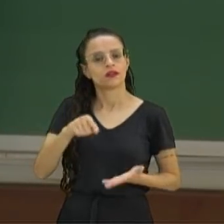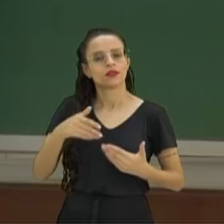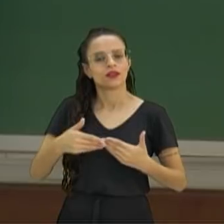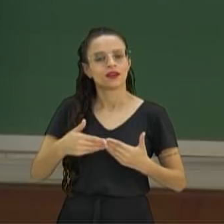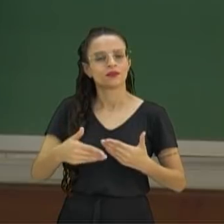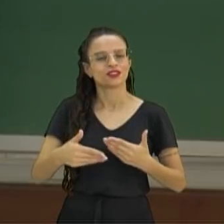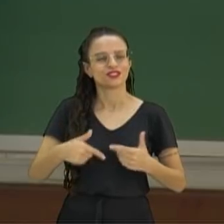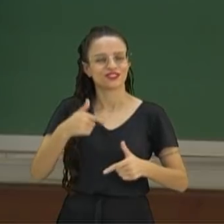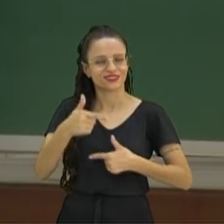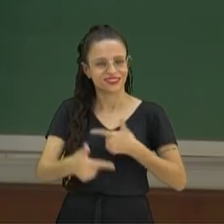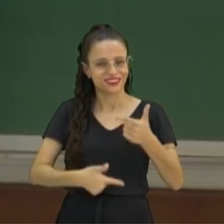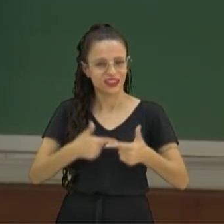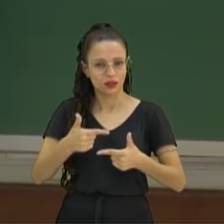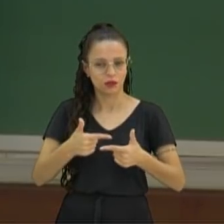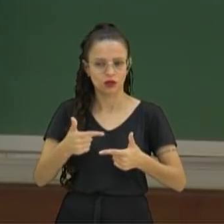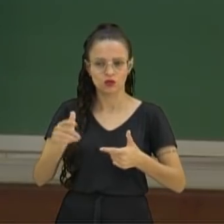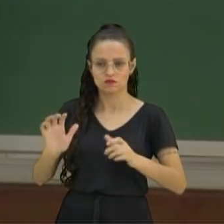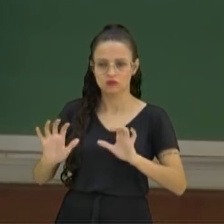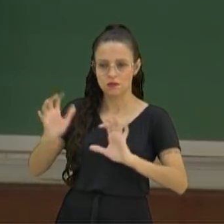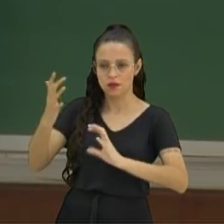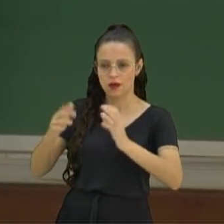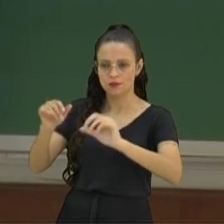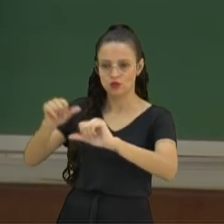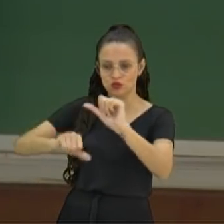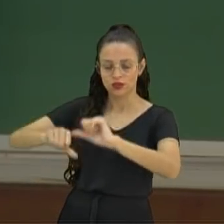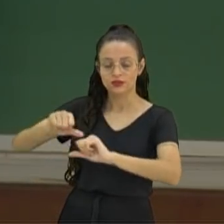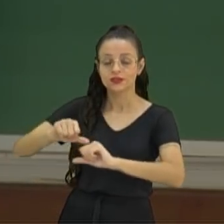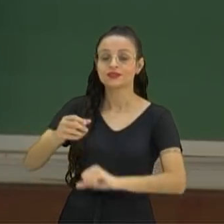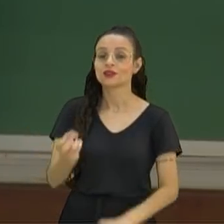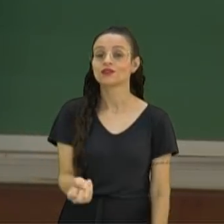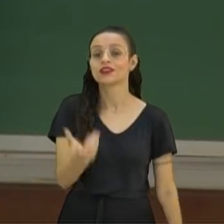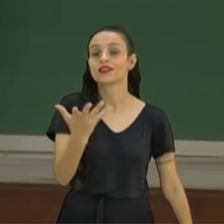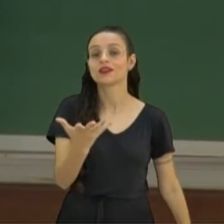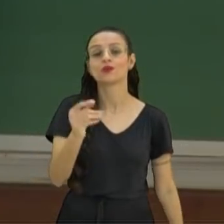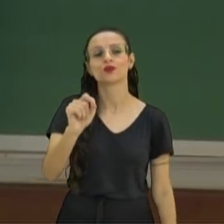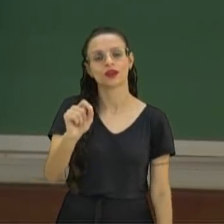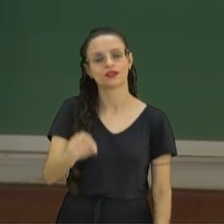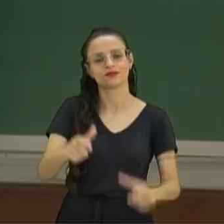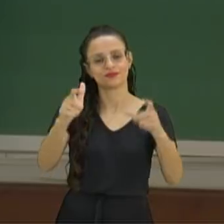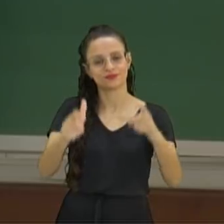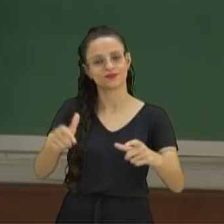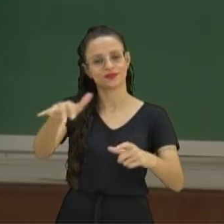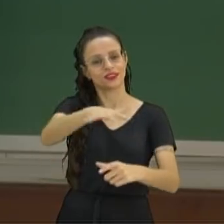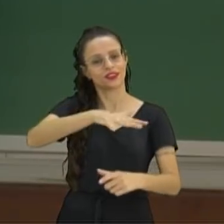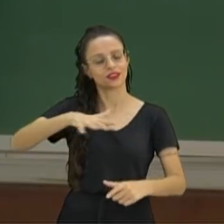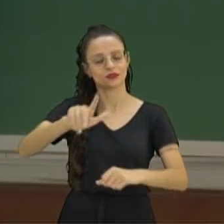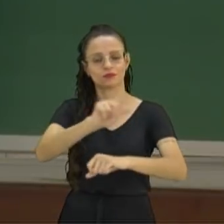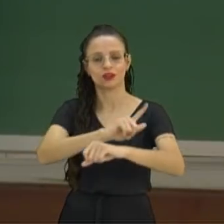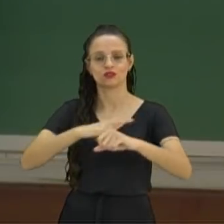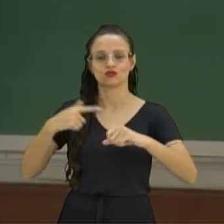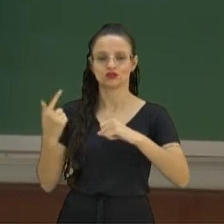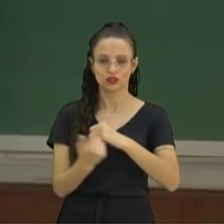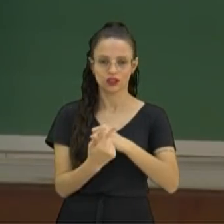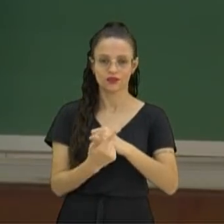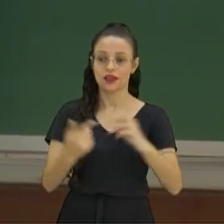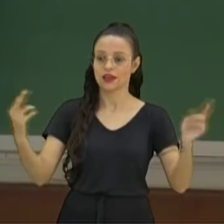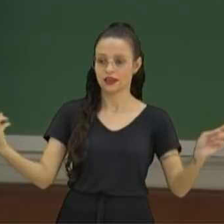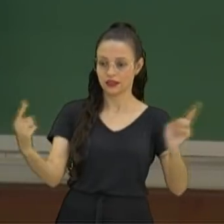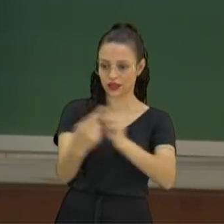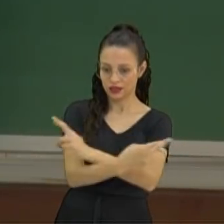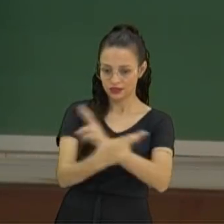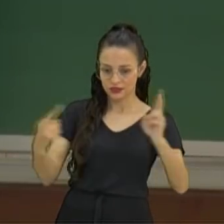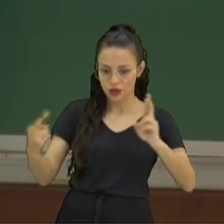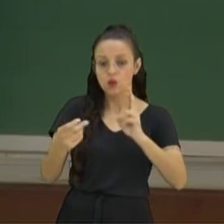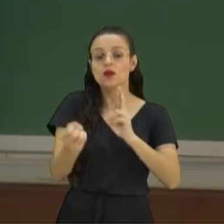do trabalho humano as mudanças, aí eu vou ter como produto ali o que a gente chama de espaço geográfico. O resultado da relação da sociedade